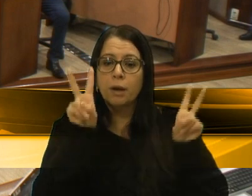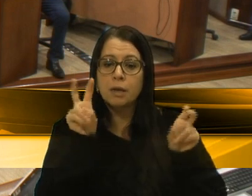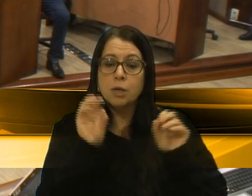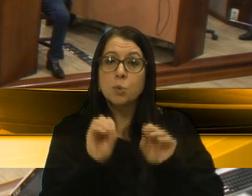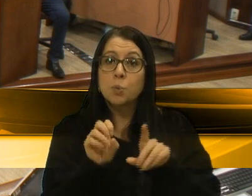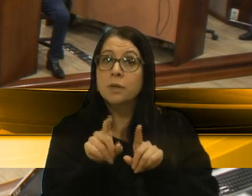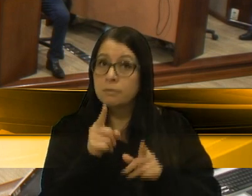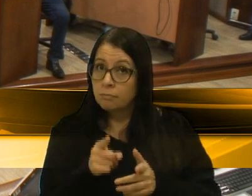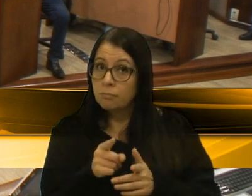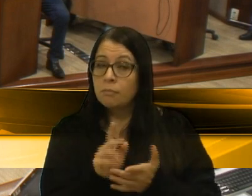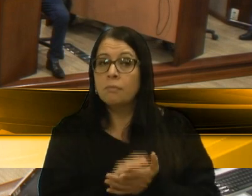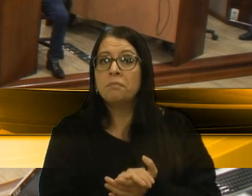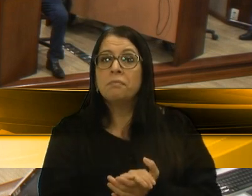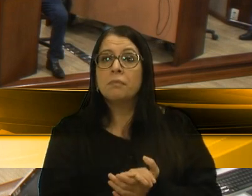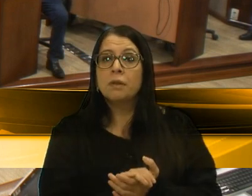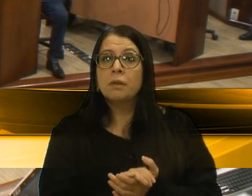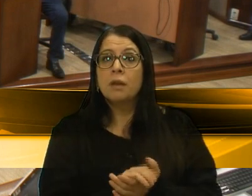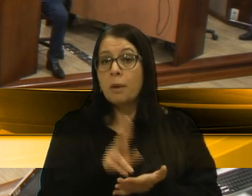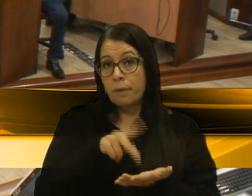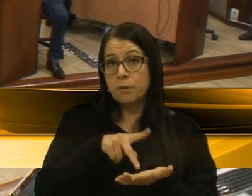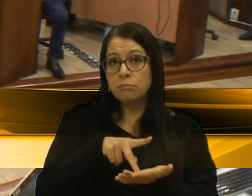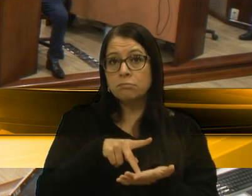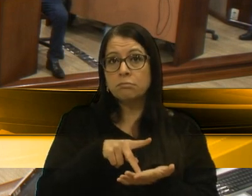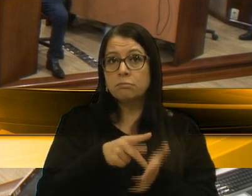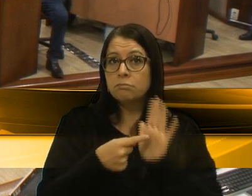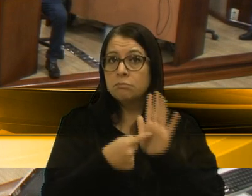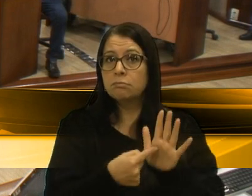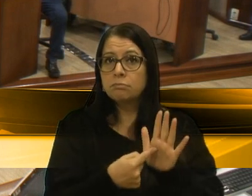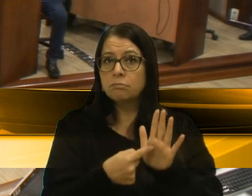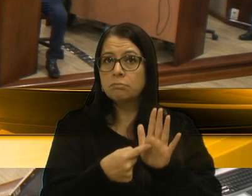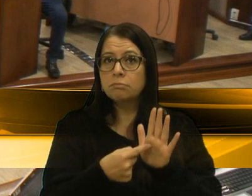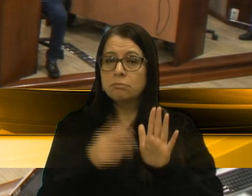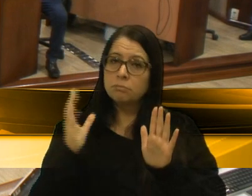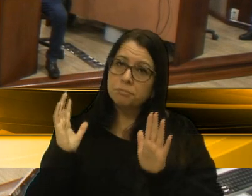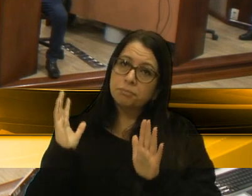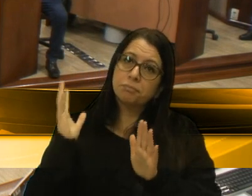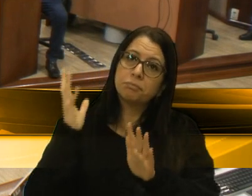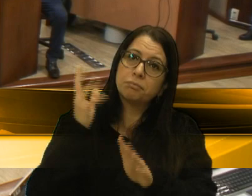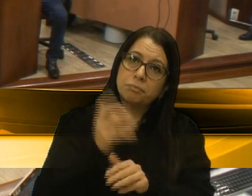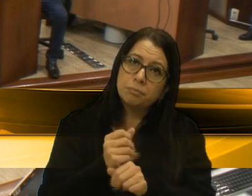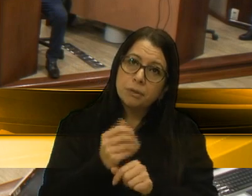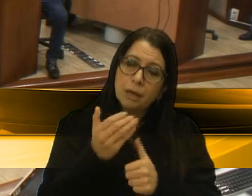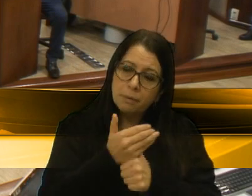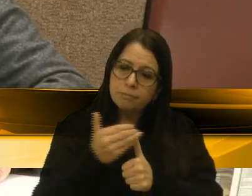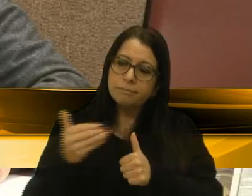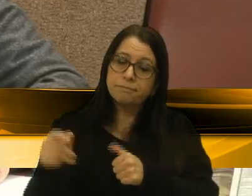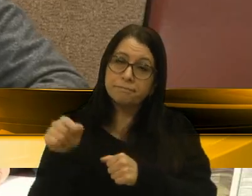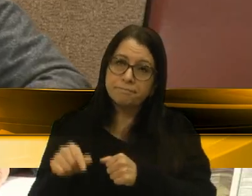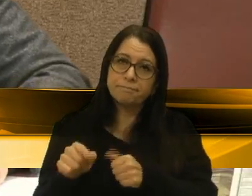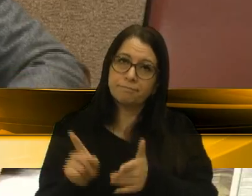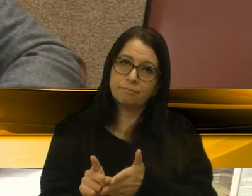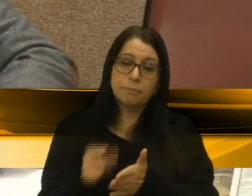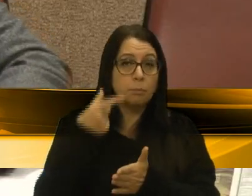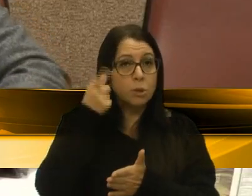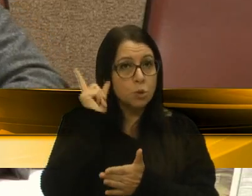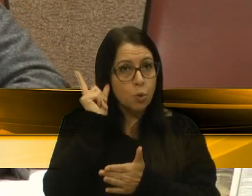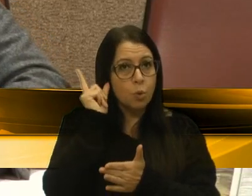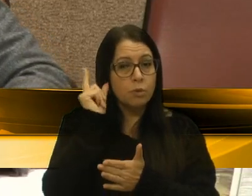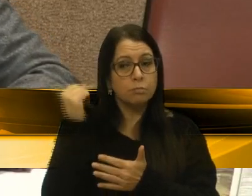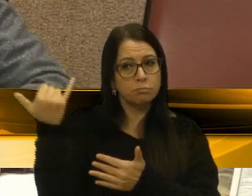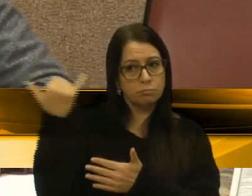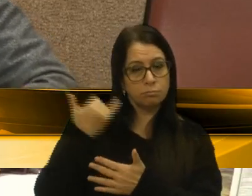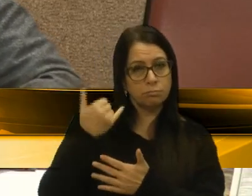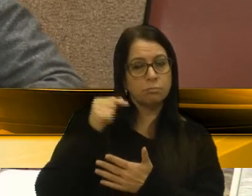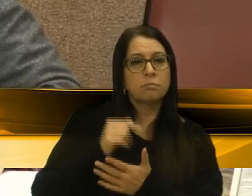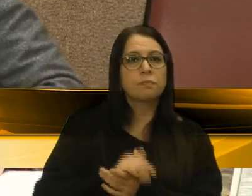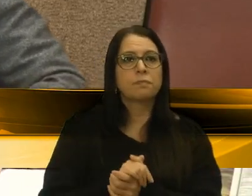ela é uma verdade exposta ao longo de toda a nossa legislatura. Mas ontem eu tive uma notícia de